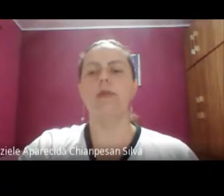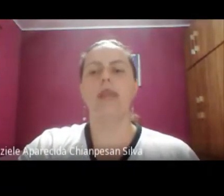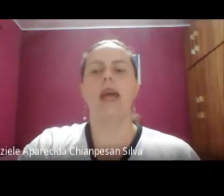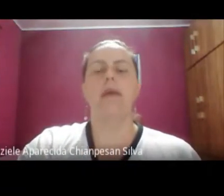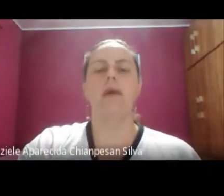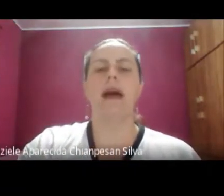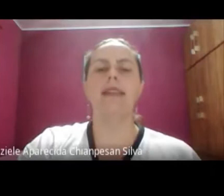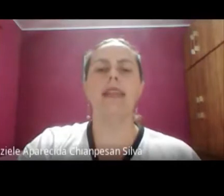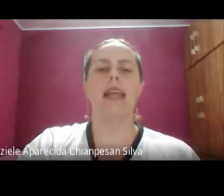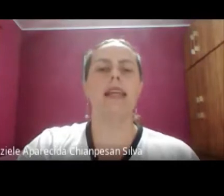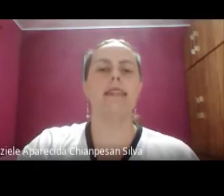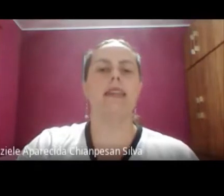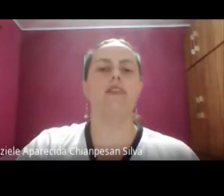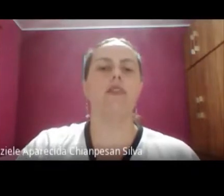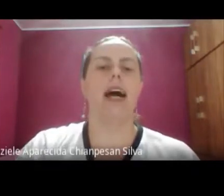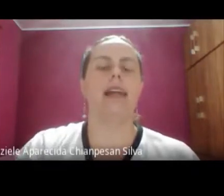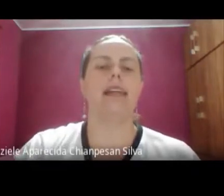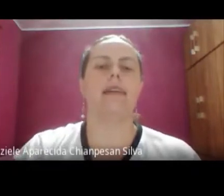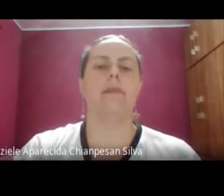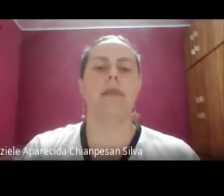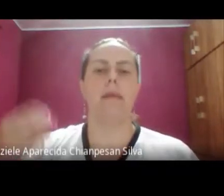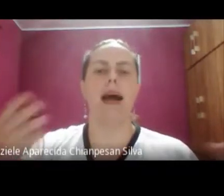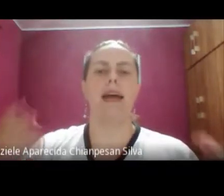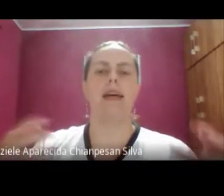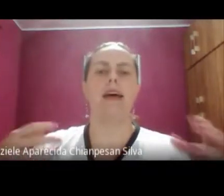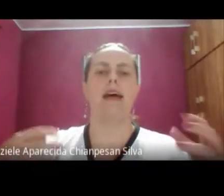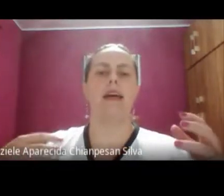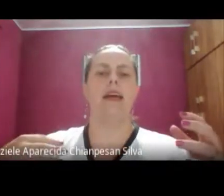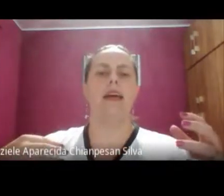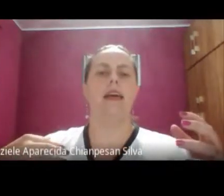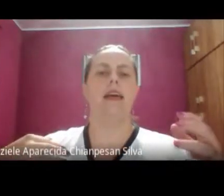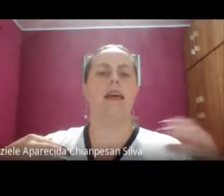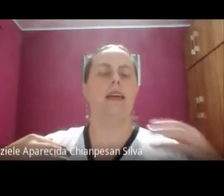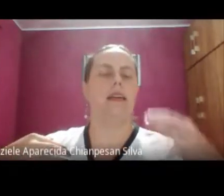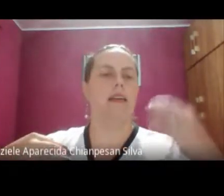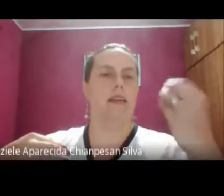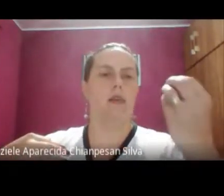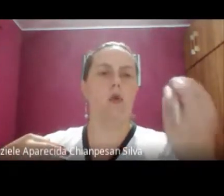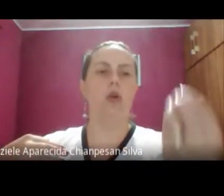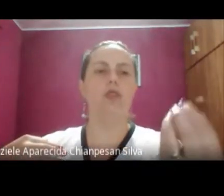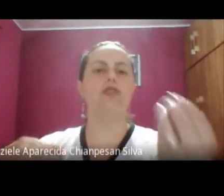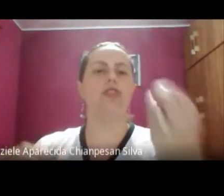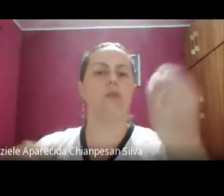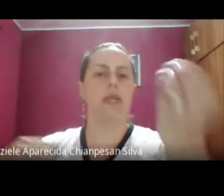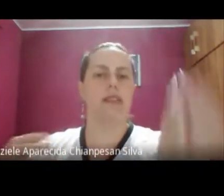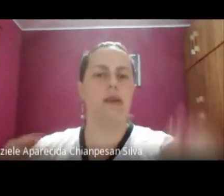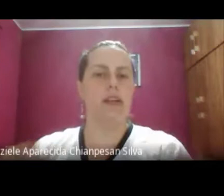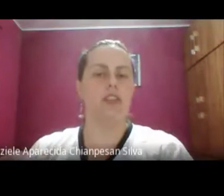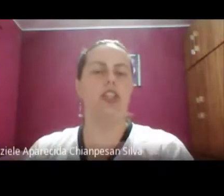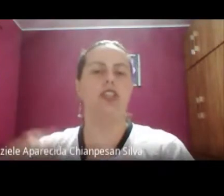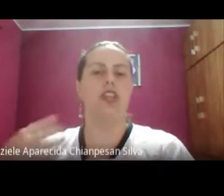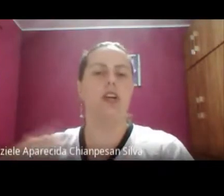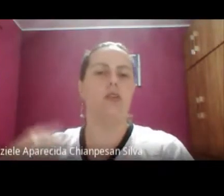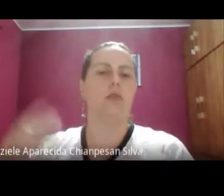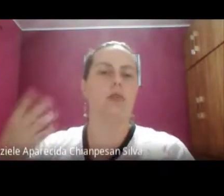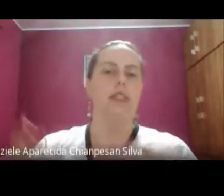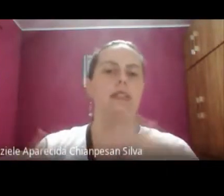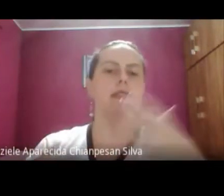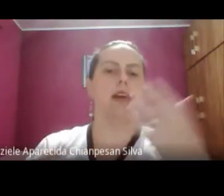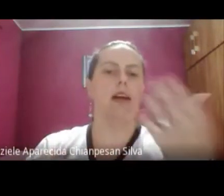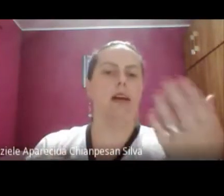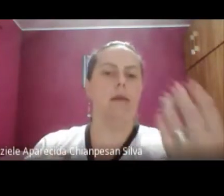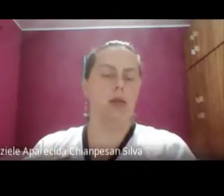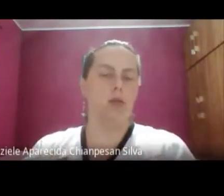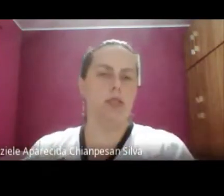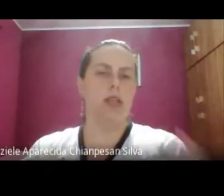Olodum, por mais que ela está voltada para cursos de expressão artística, como